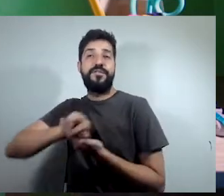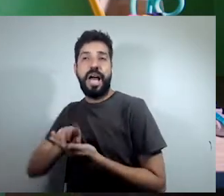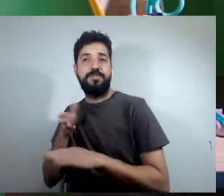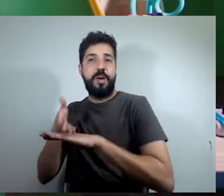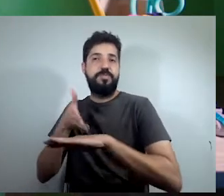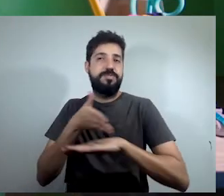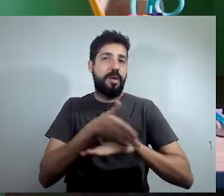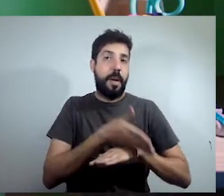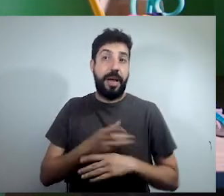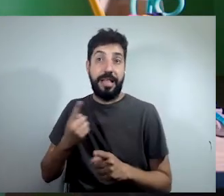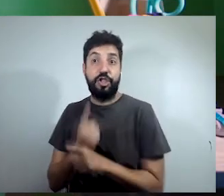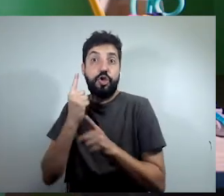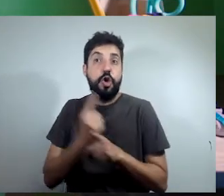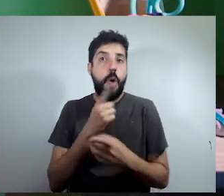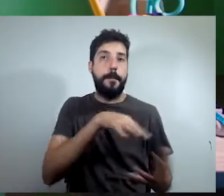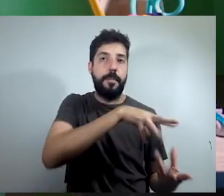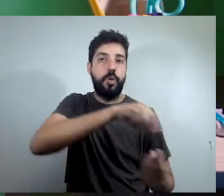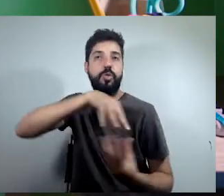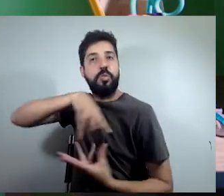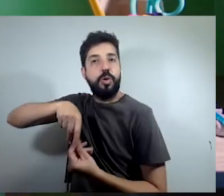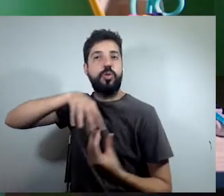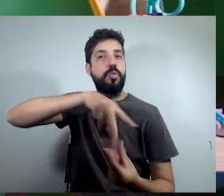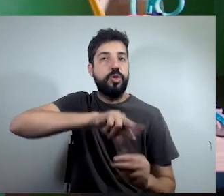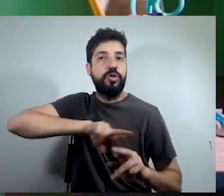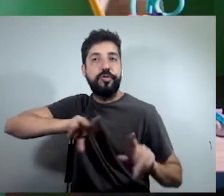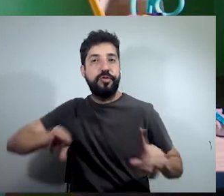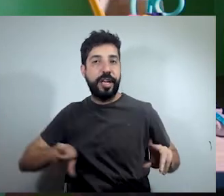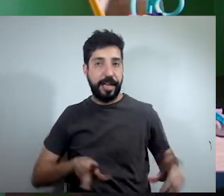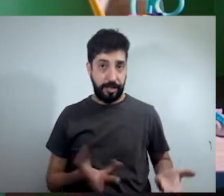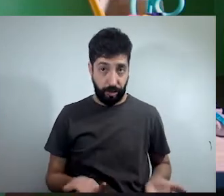está descobrindo os mundos nesse momento. Então,